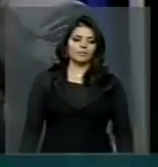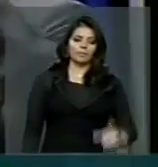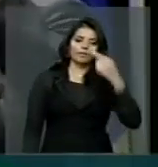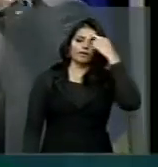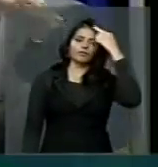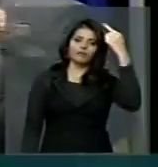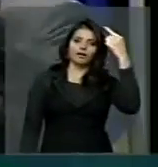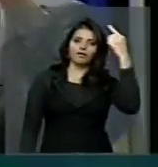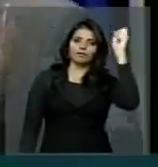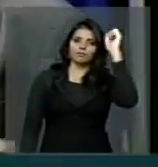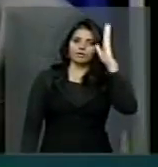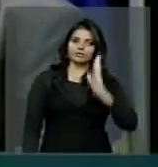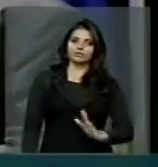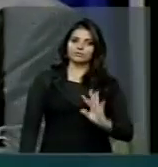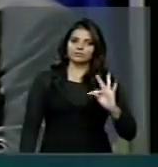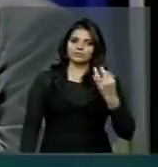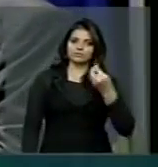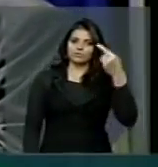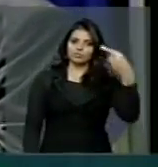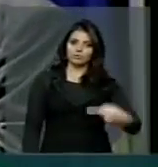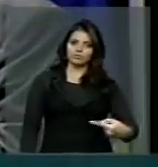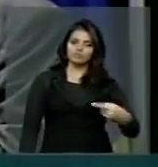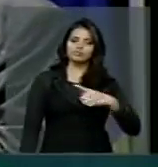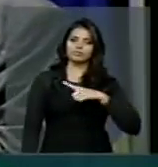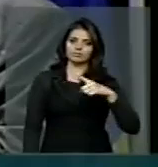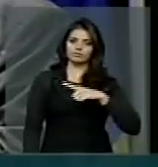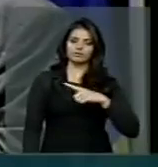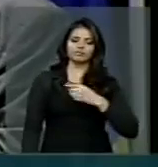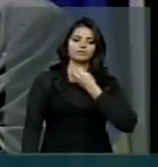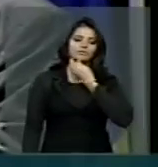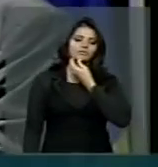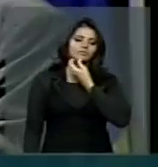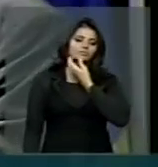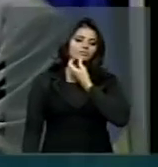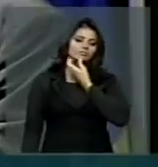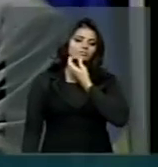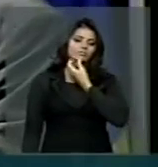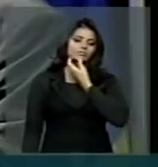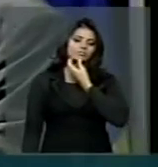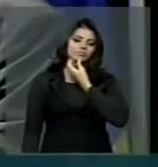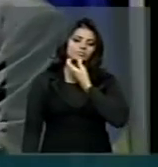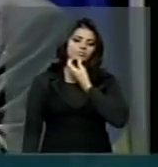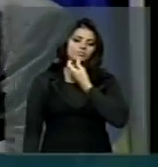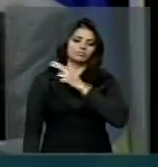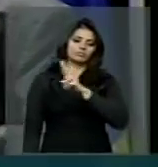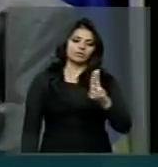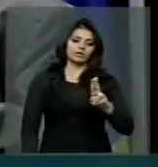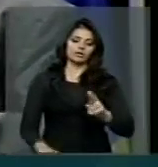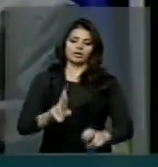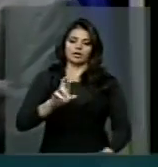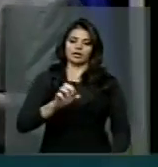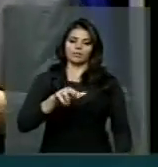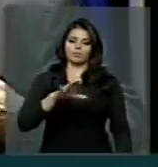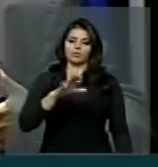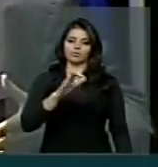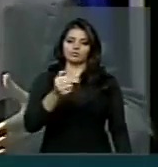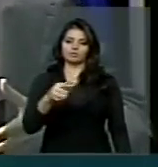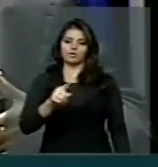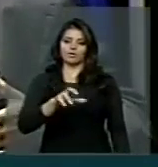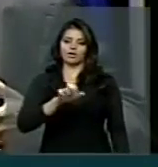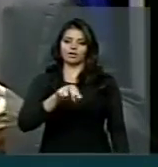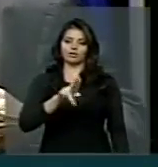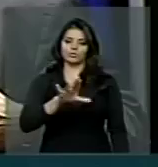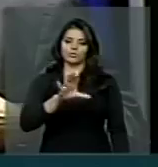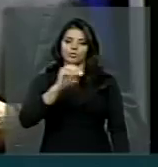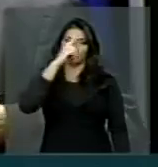e no Brasil toda a oposição dela se apropriou, da chamada remoção do entulho